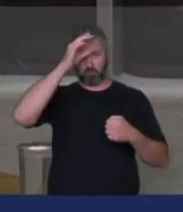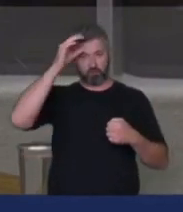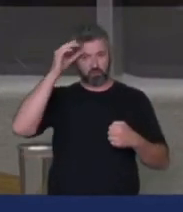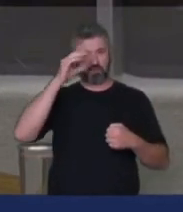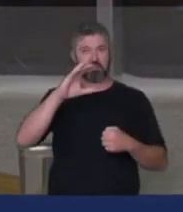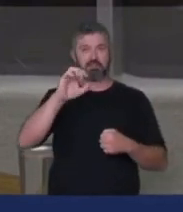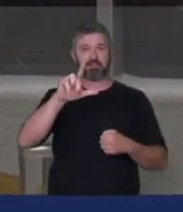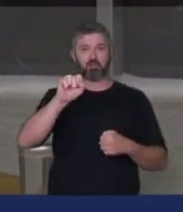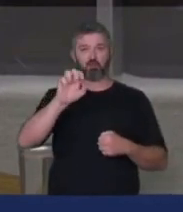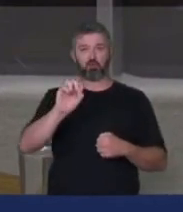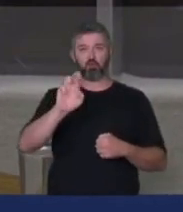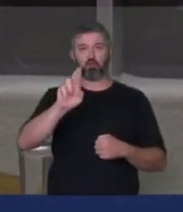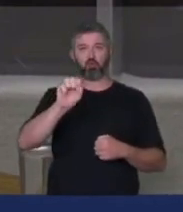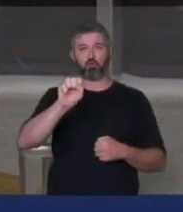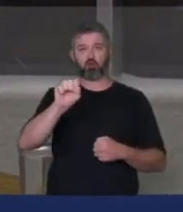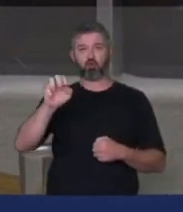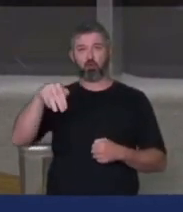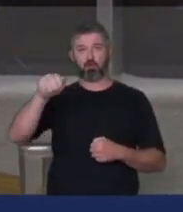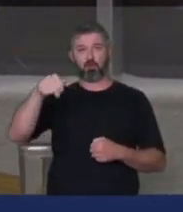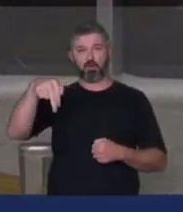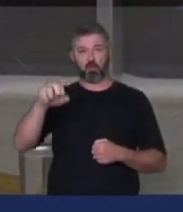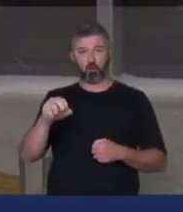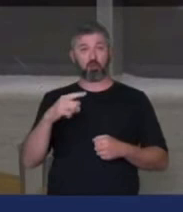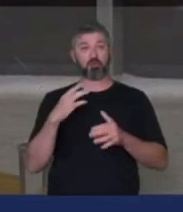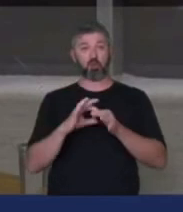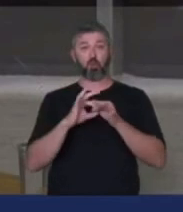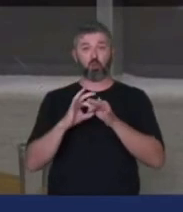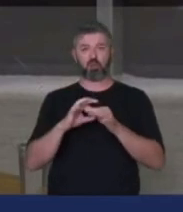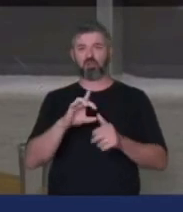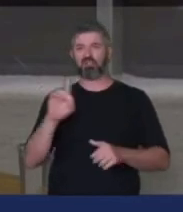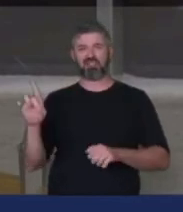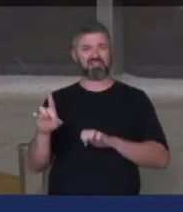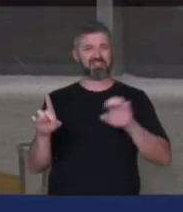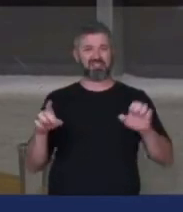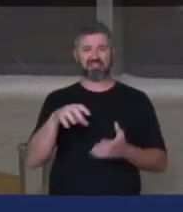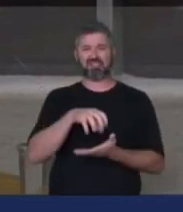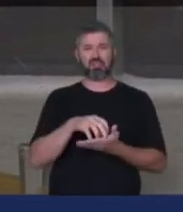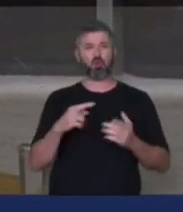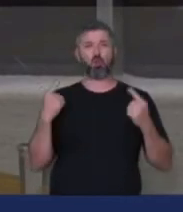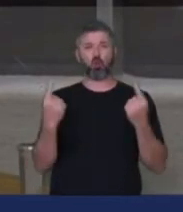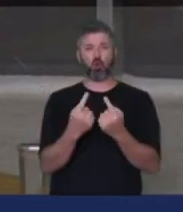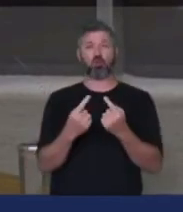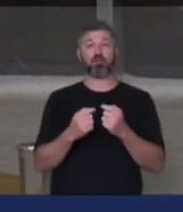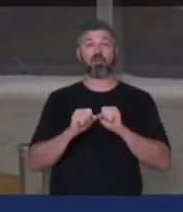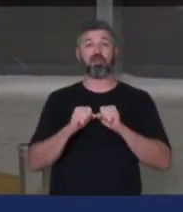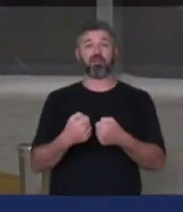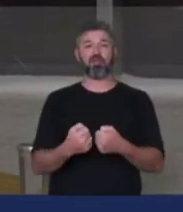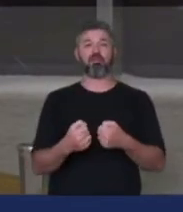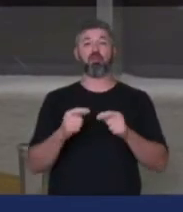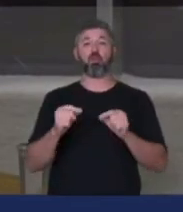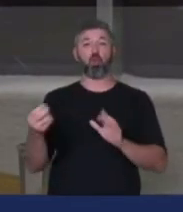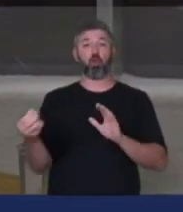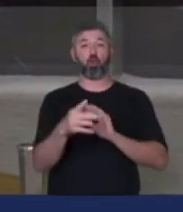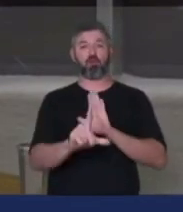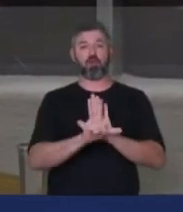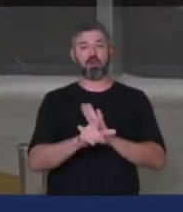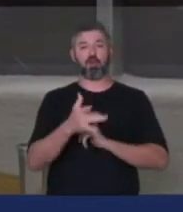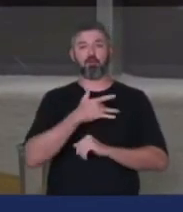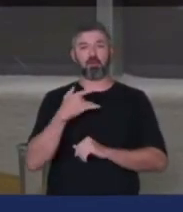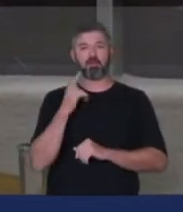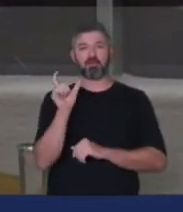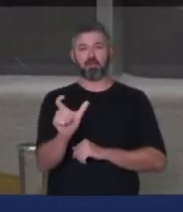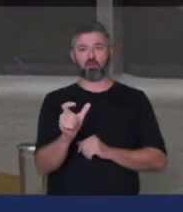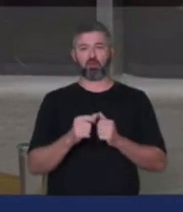Celso Russomano, precisamos nos unir, direita, esquerda e centro, para defender a nova lei de plano de saúde.